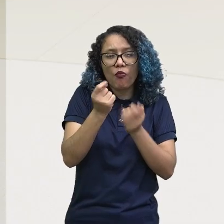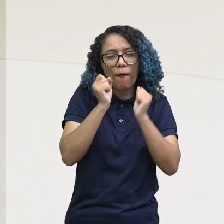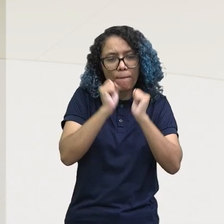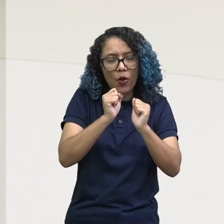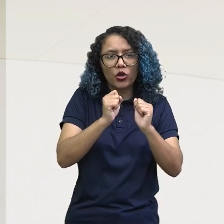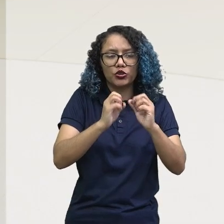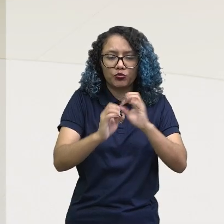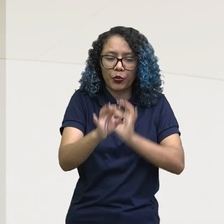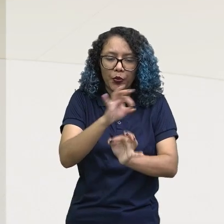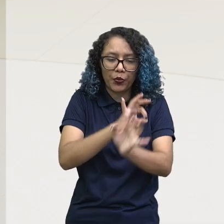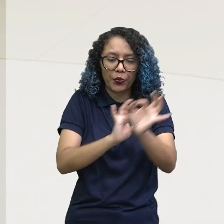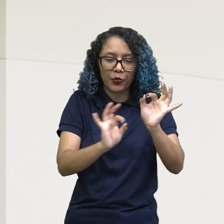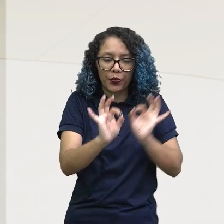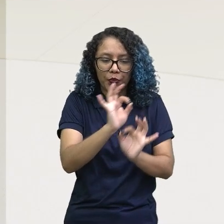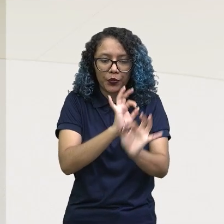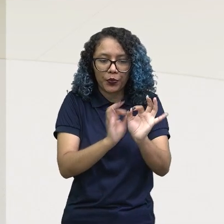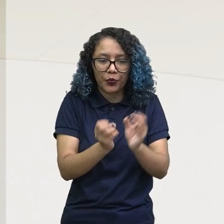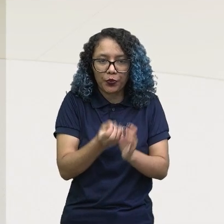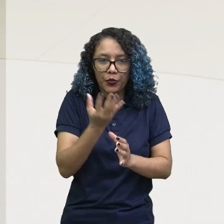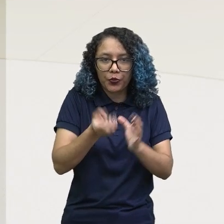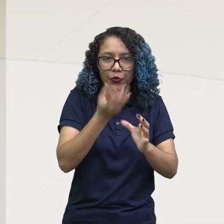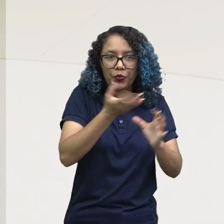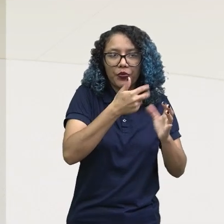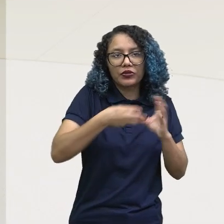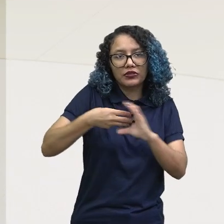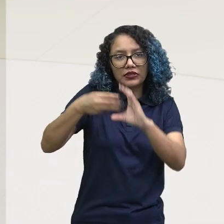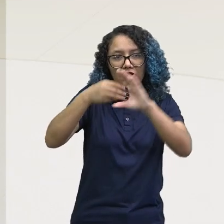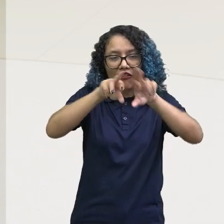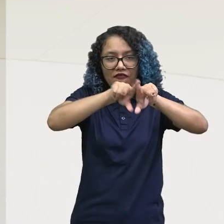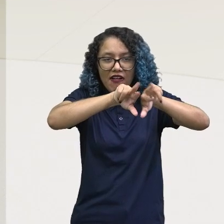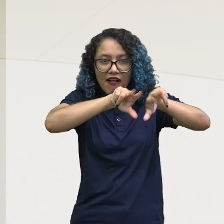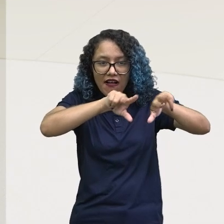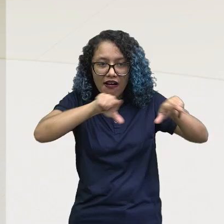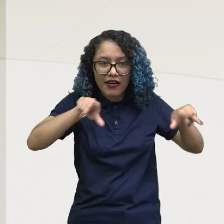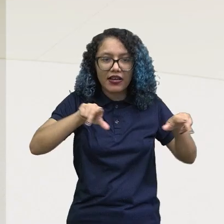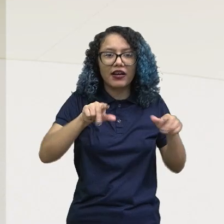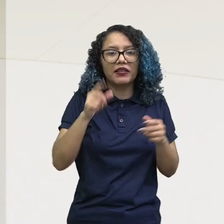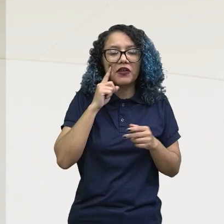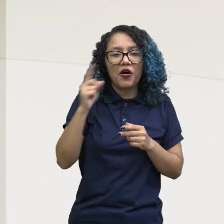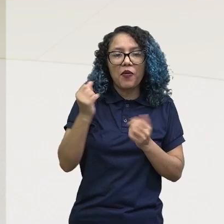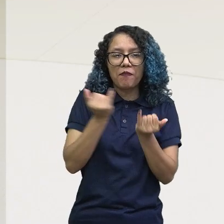multiplicando e originando células diferentes, como se fossem essas folhas, né, esses